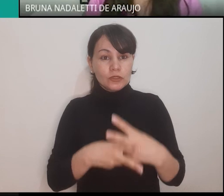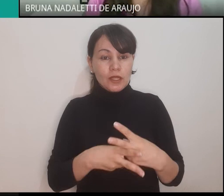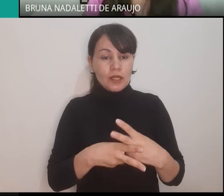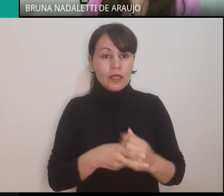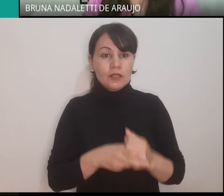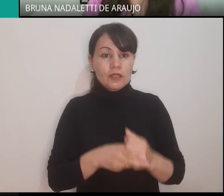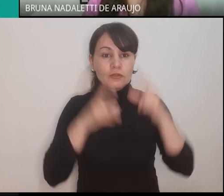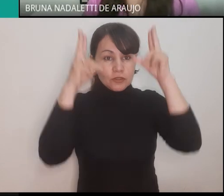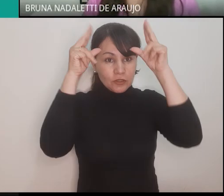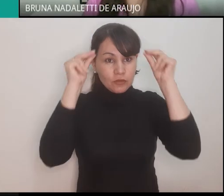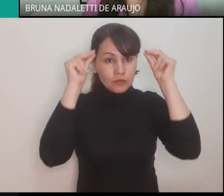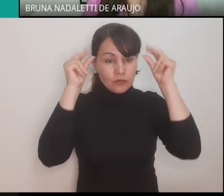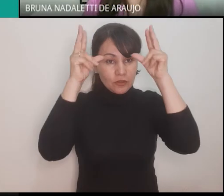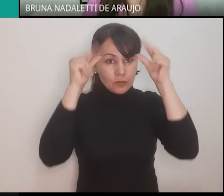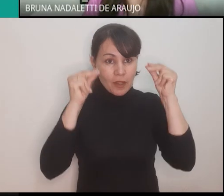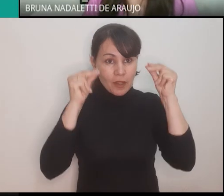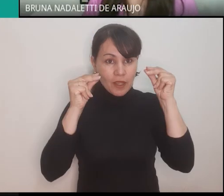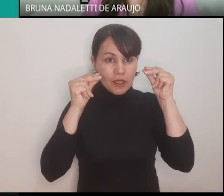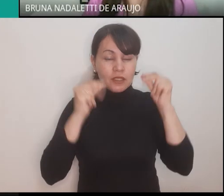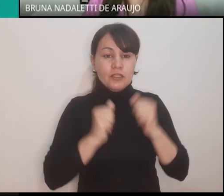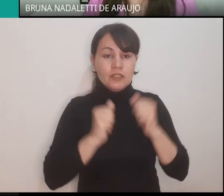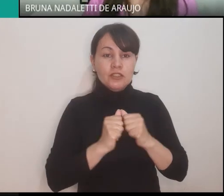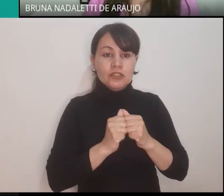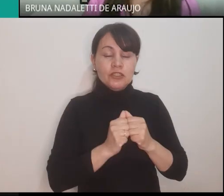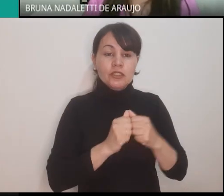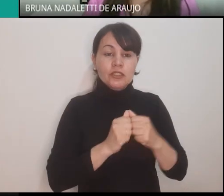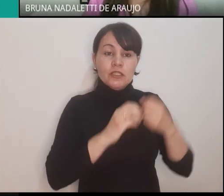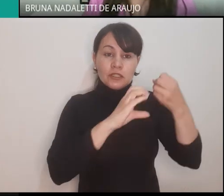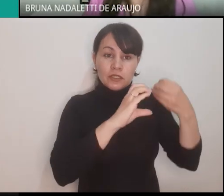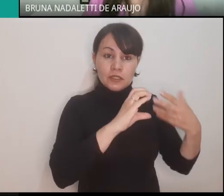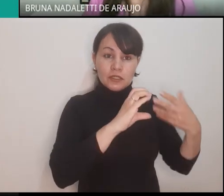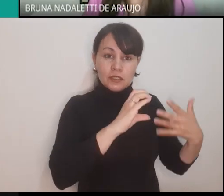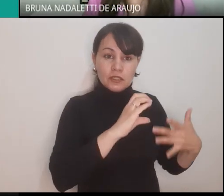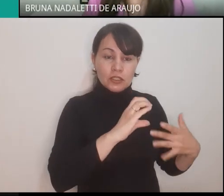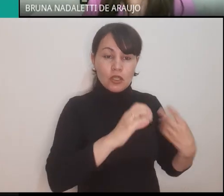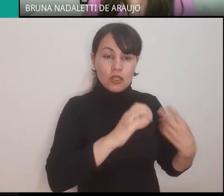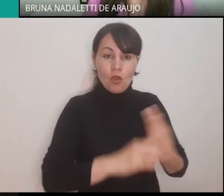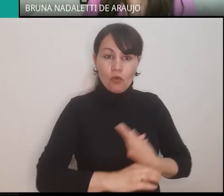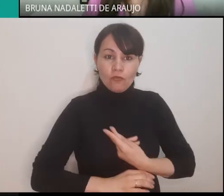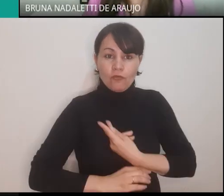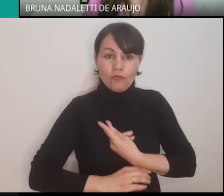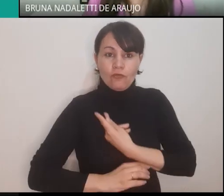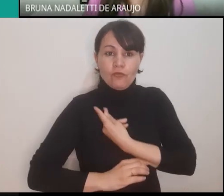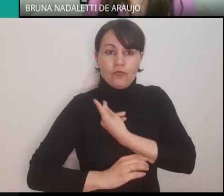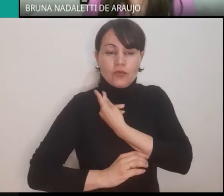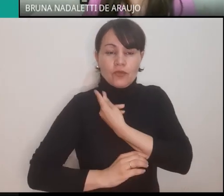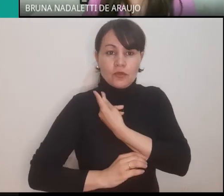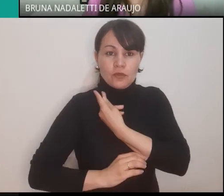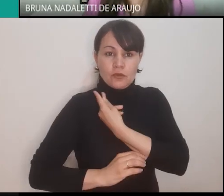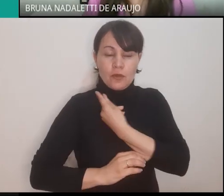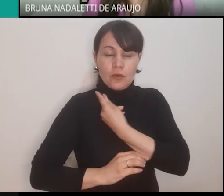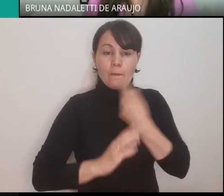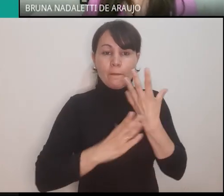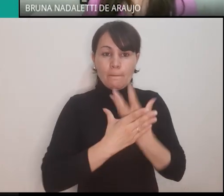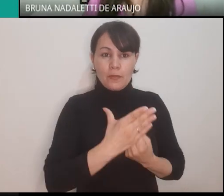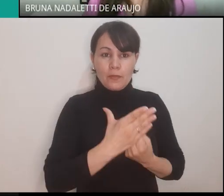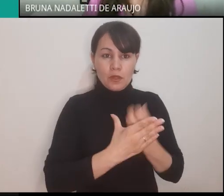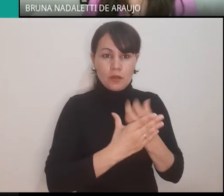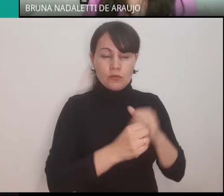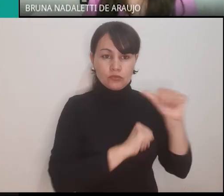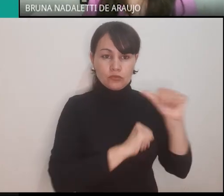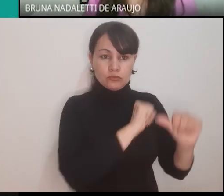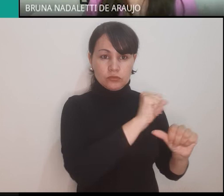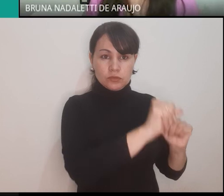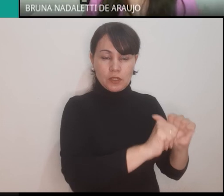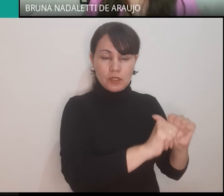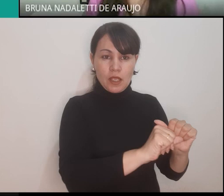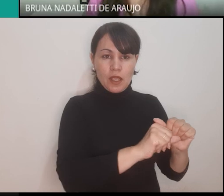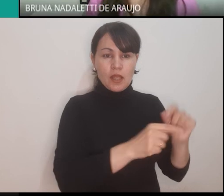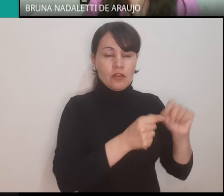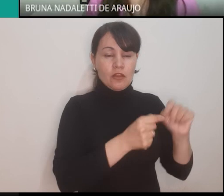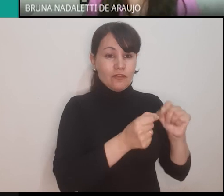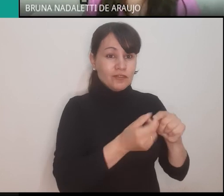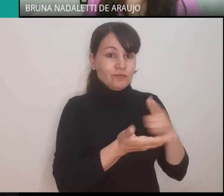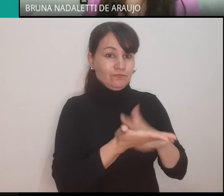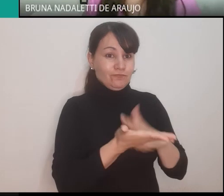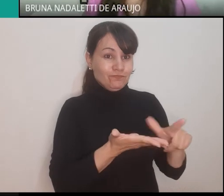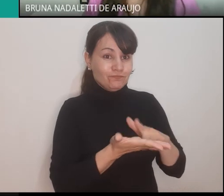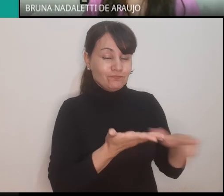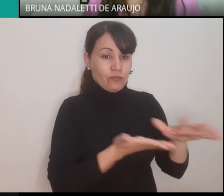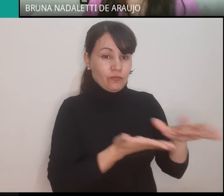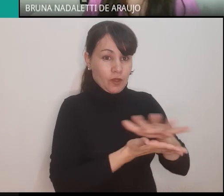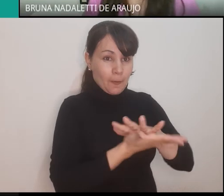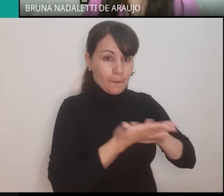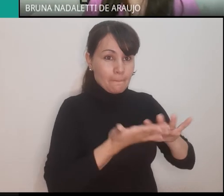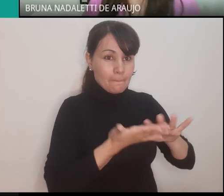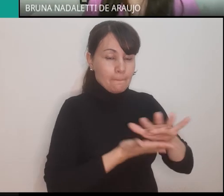enfermagem específicos ao paciente com catéter central para hemodiálise. Realizar a higiene das mãos antes